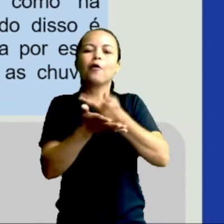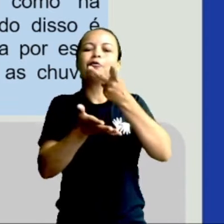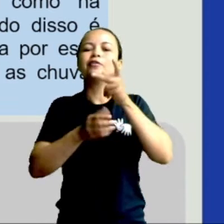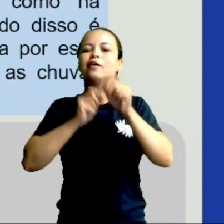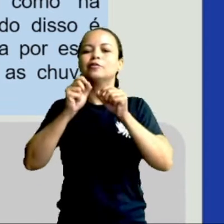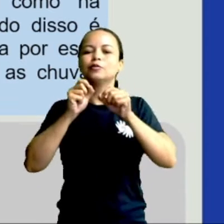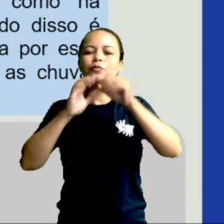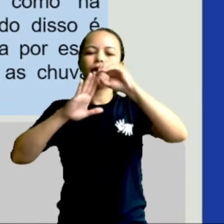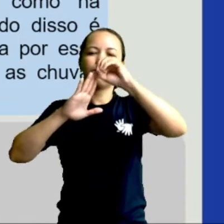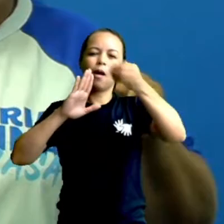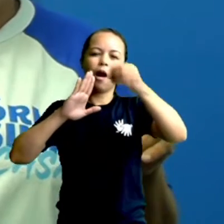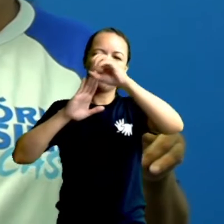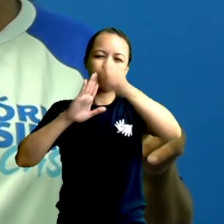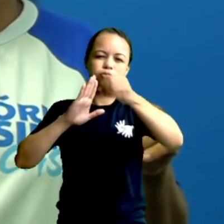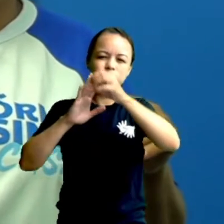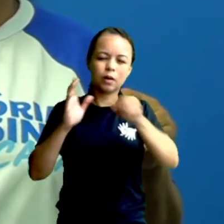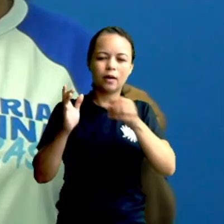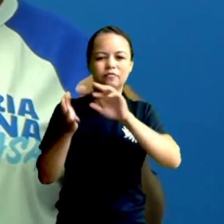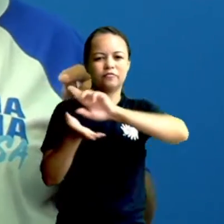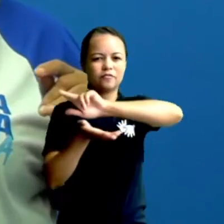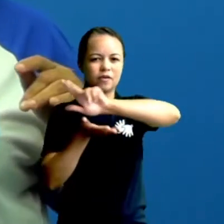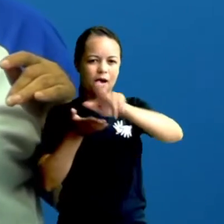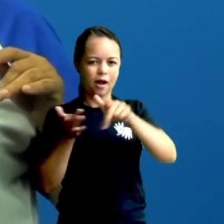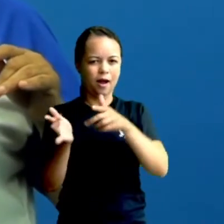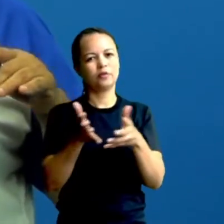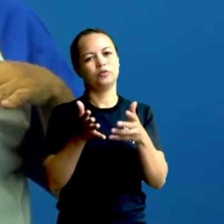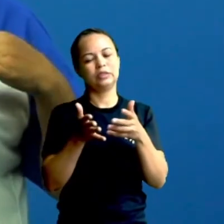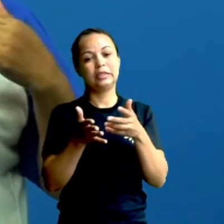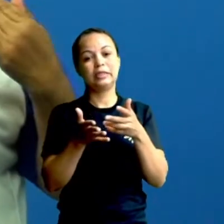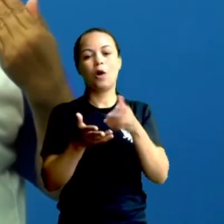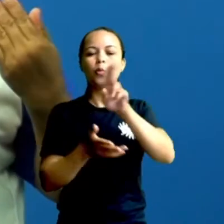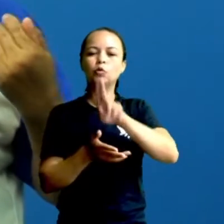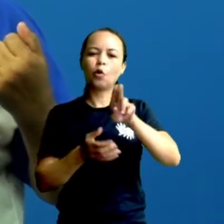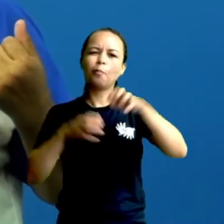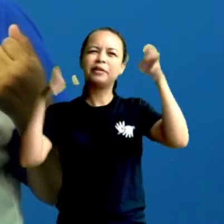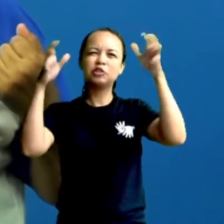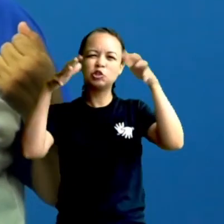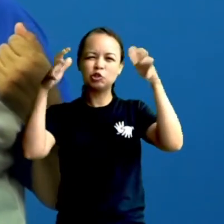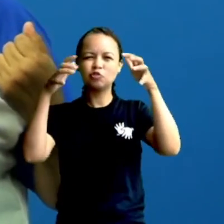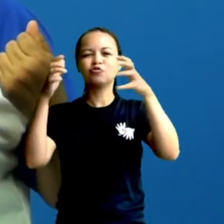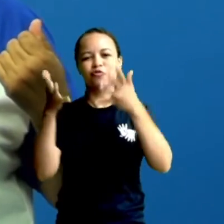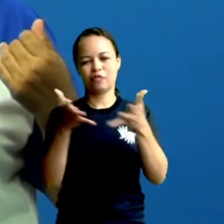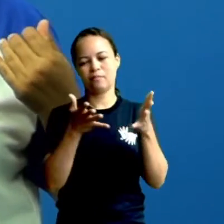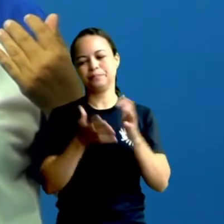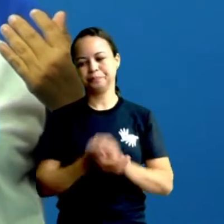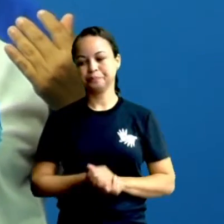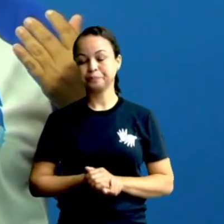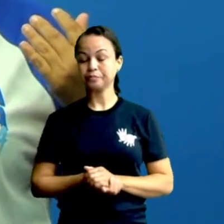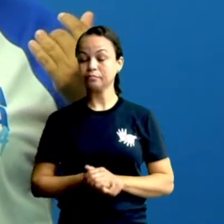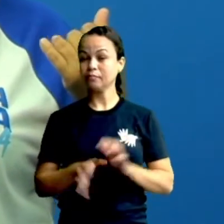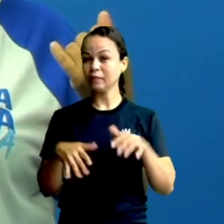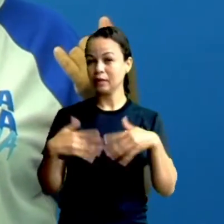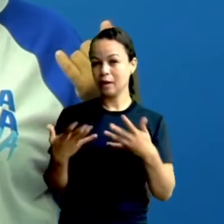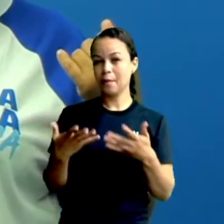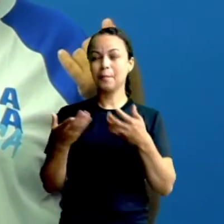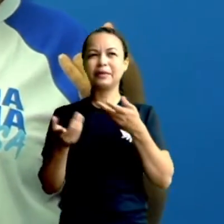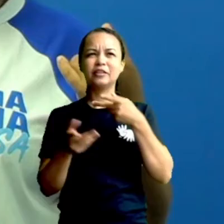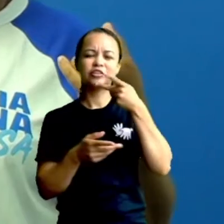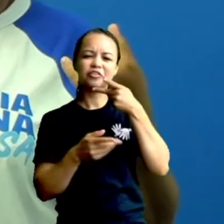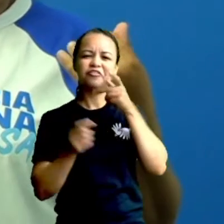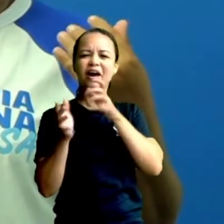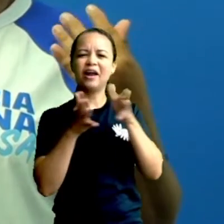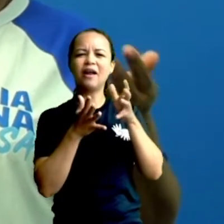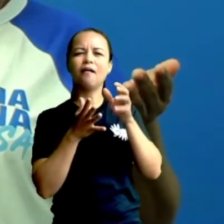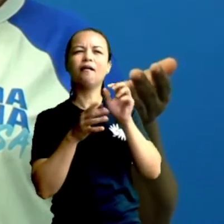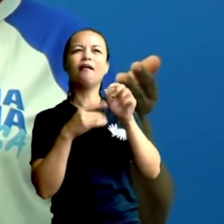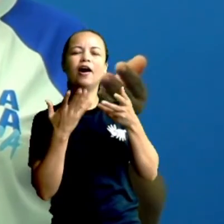meteoros. Olha para cá, não sei se vocês estão lembrados, mas a chuva de meteoro a gente costuma dizer o quê? Uma estrela